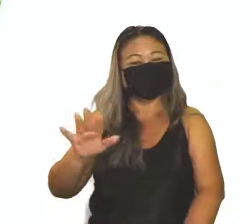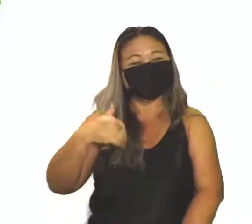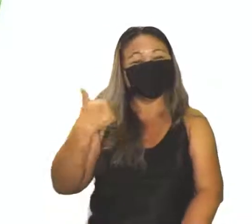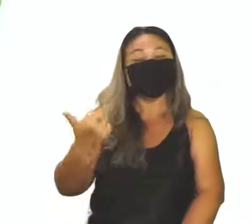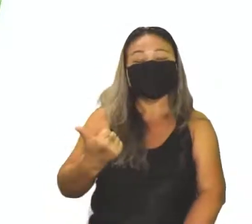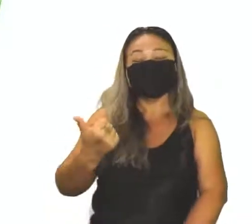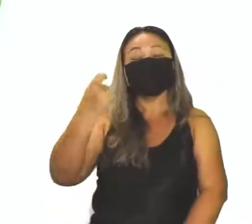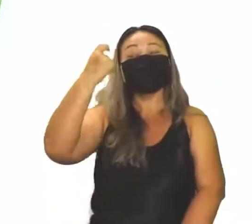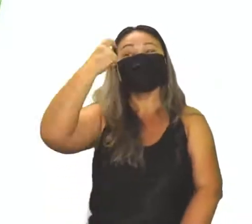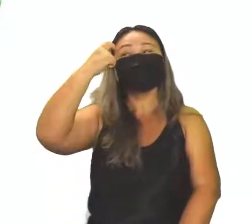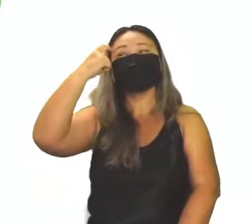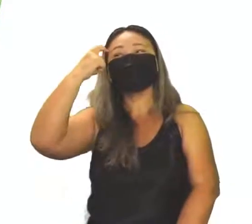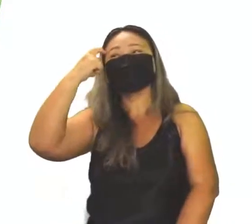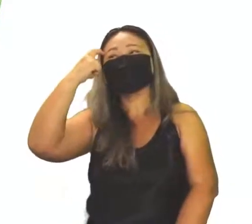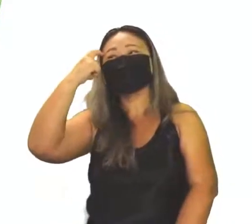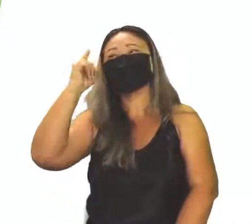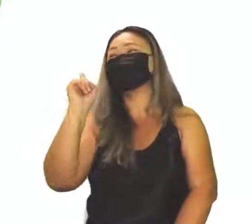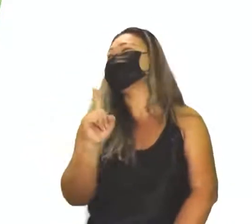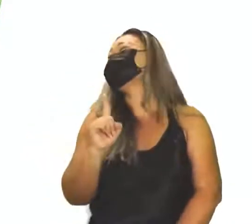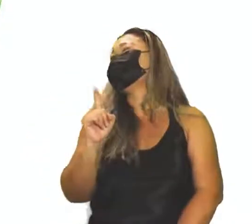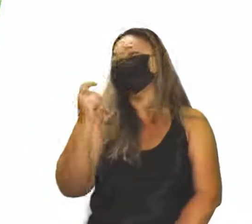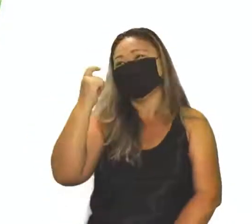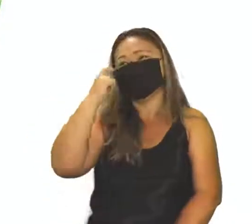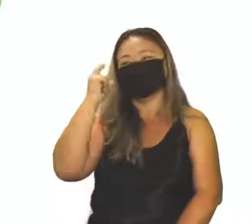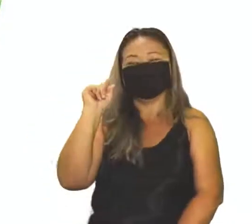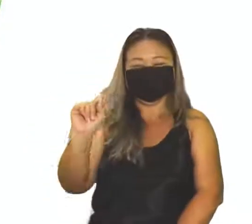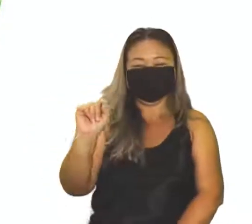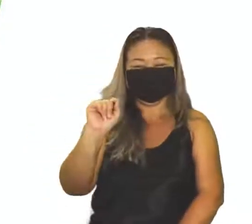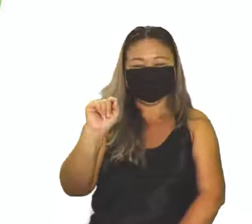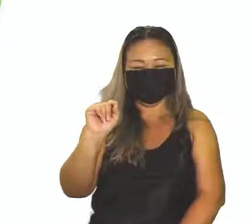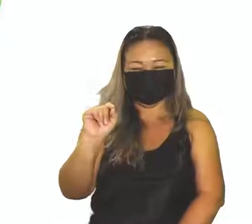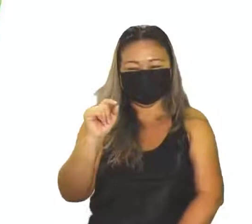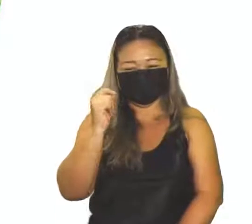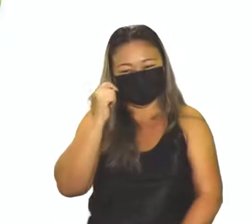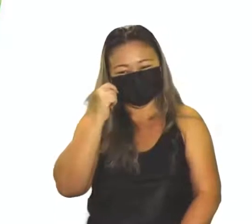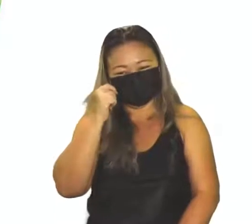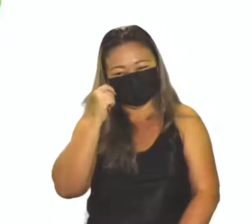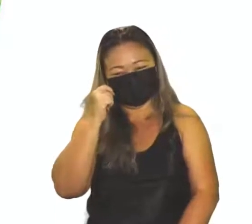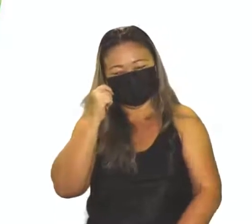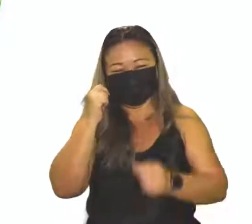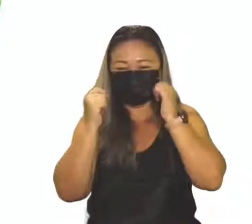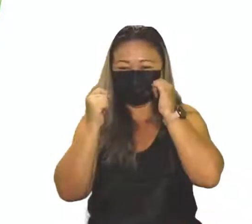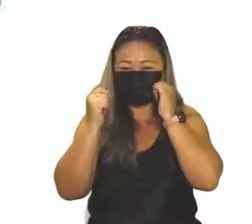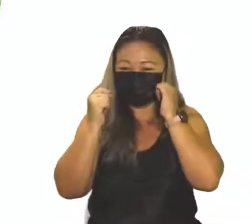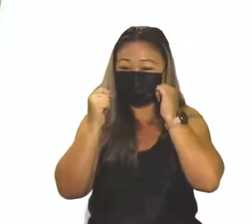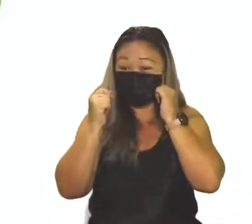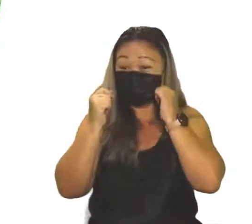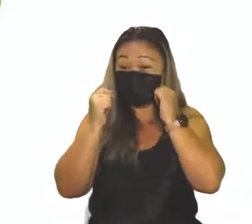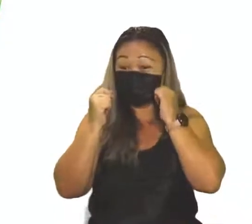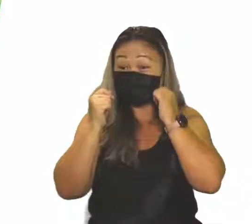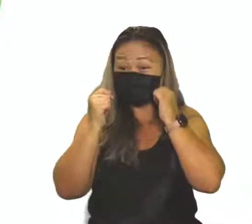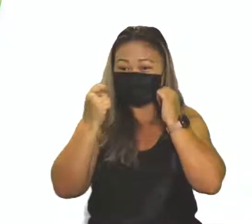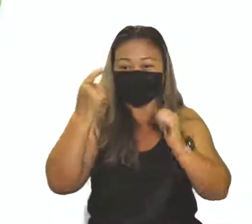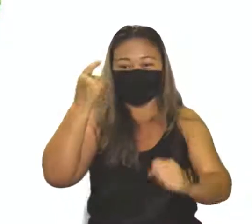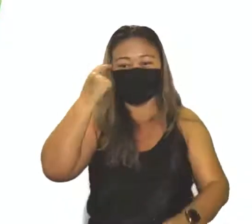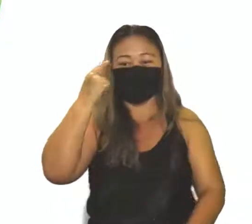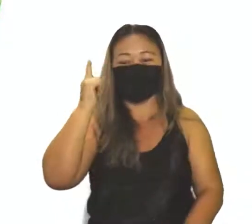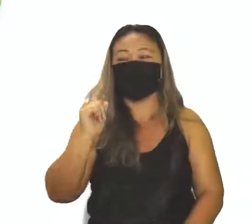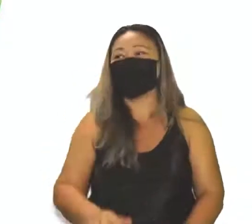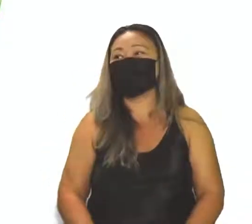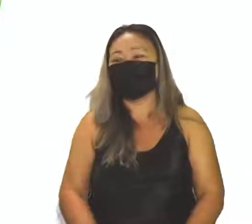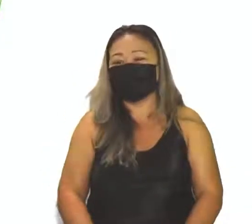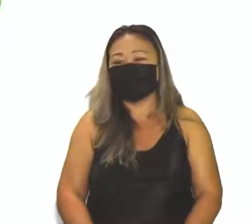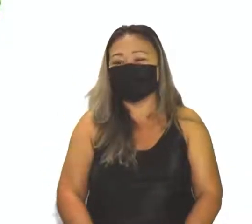o pensamento reflexivo. O que é o pensamento reflexivo, gente?